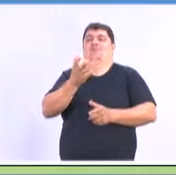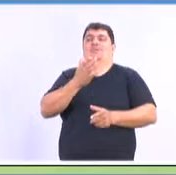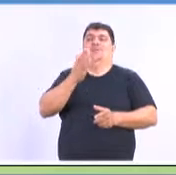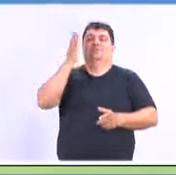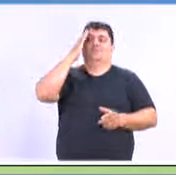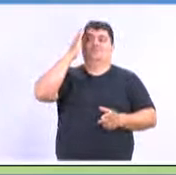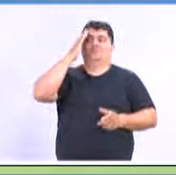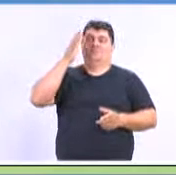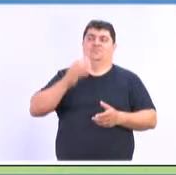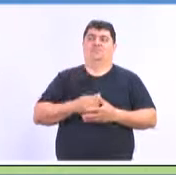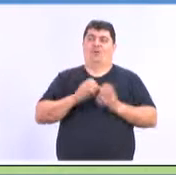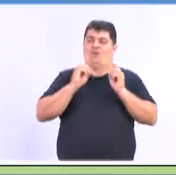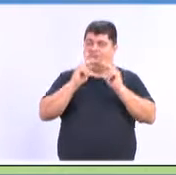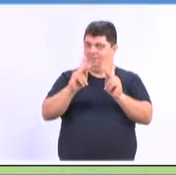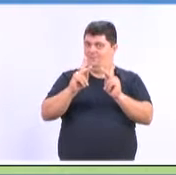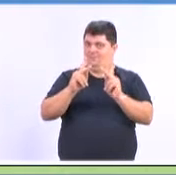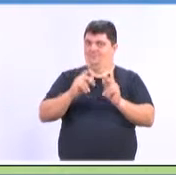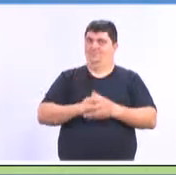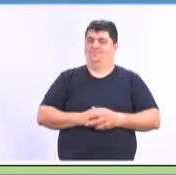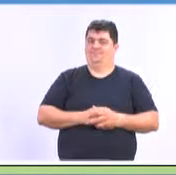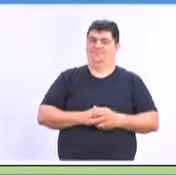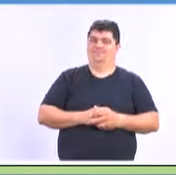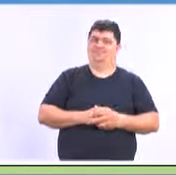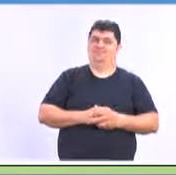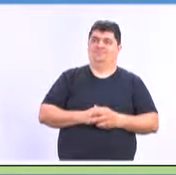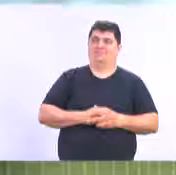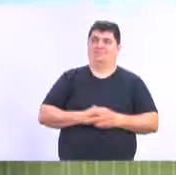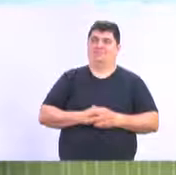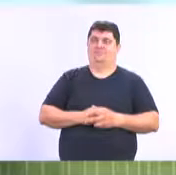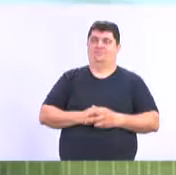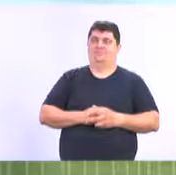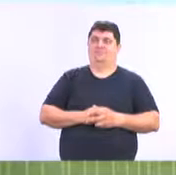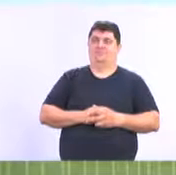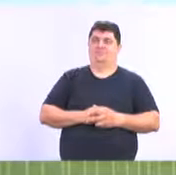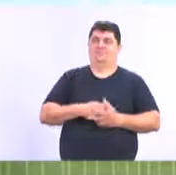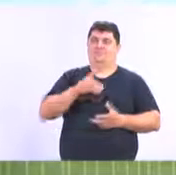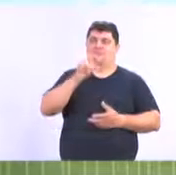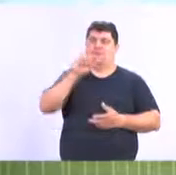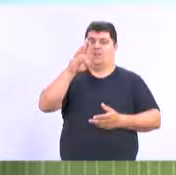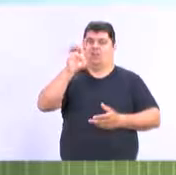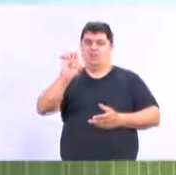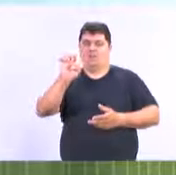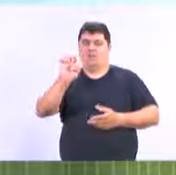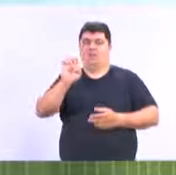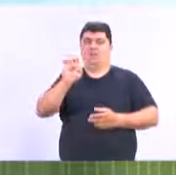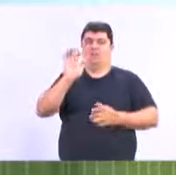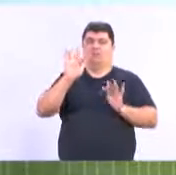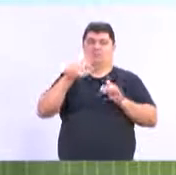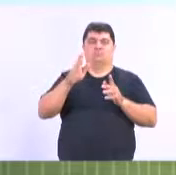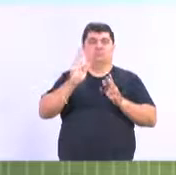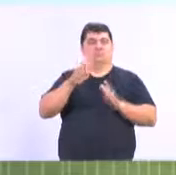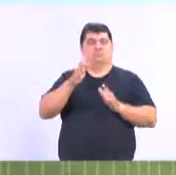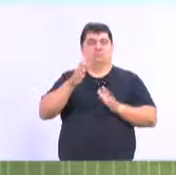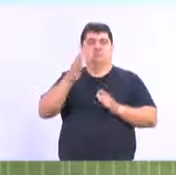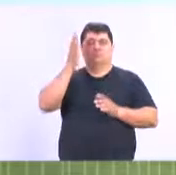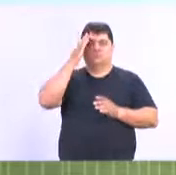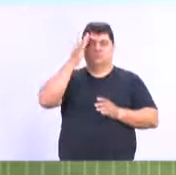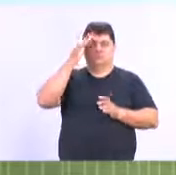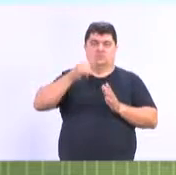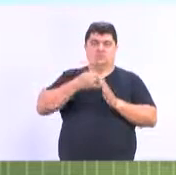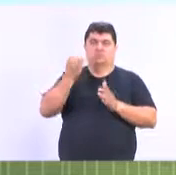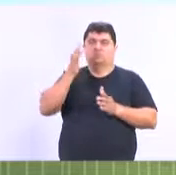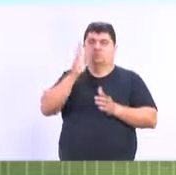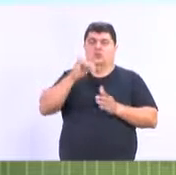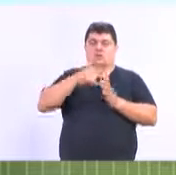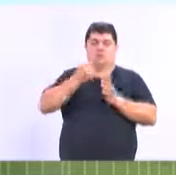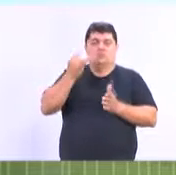espera. Beleza? Ok nisso? Então chego na DRE, chego no final, imposto sobre o lucro, os dois